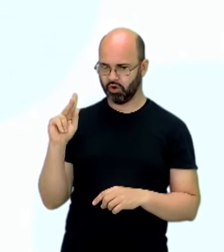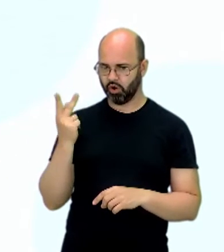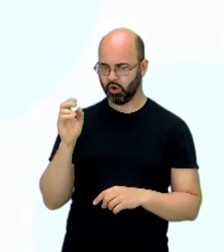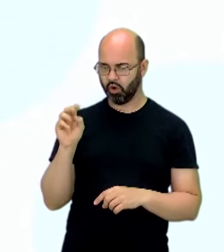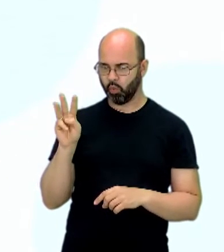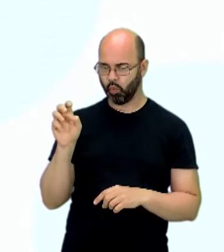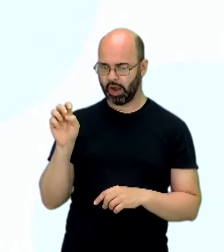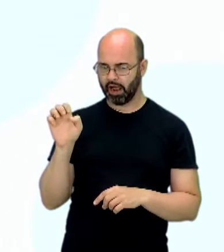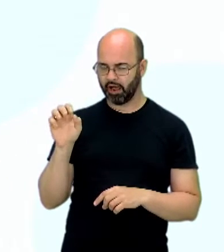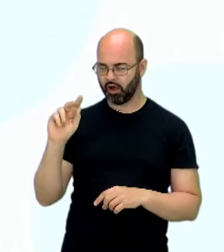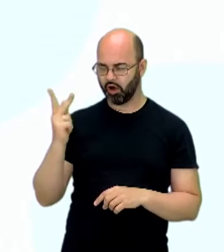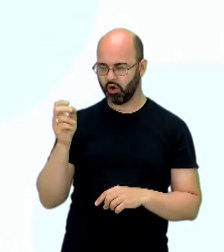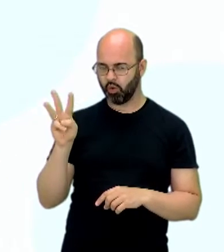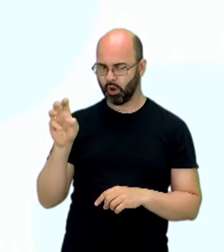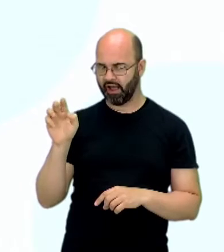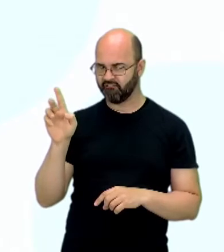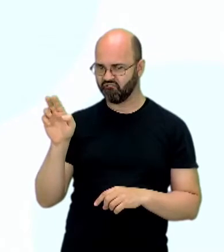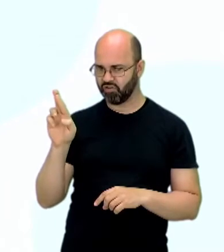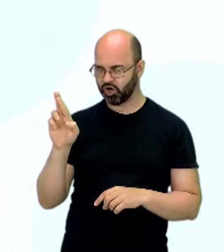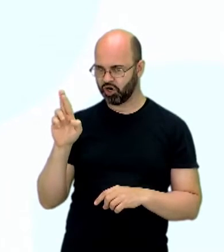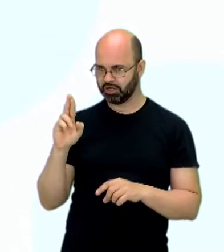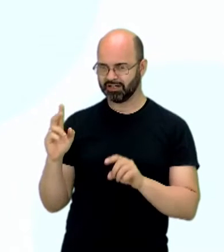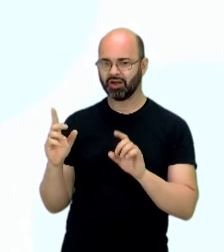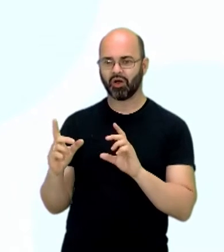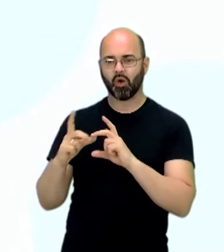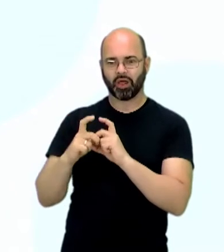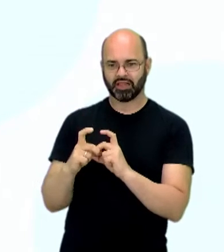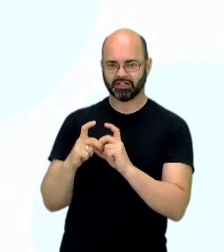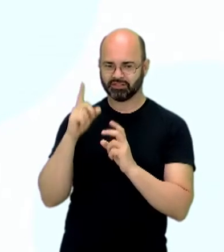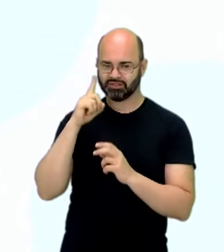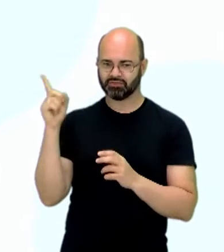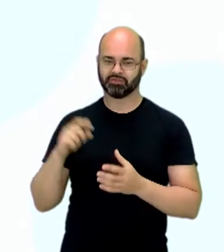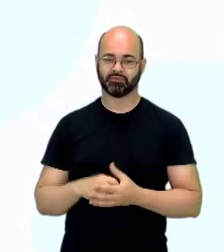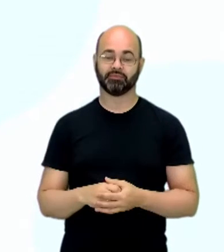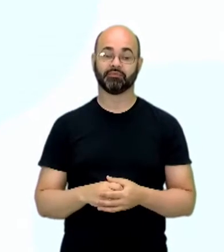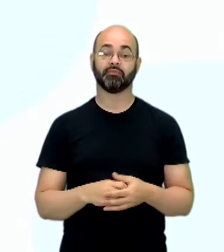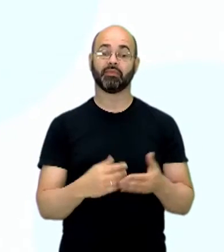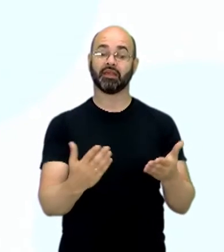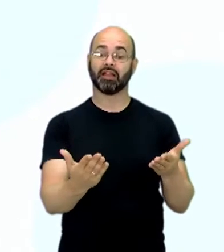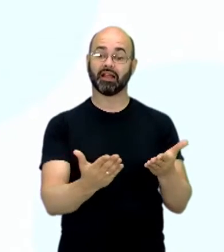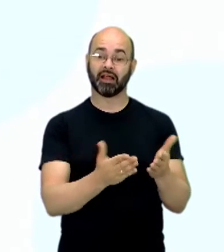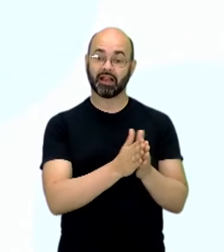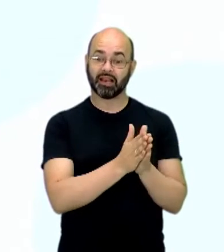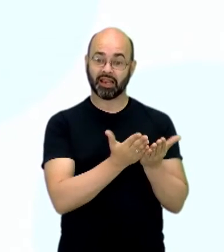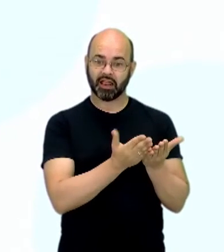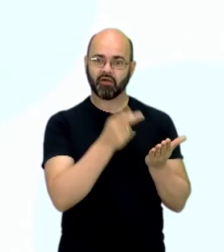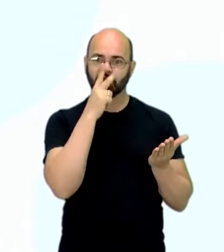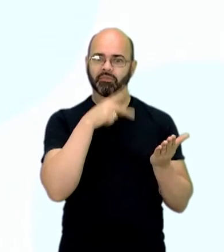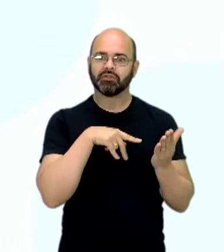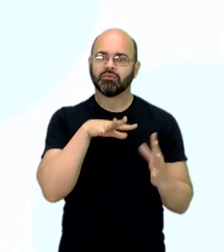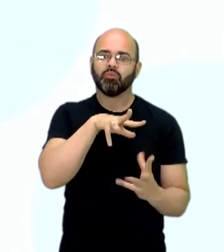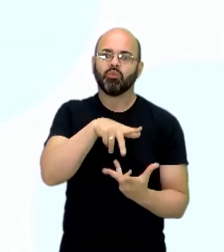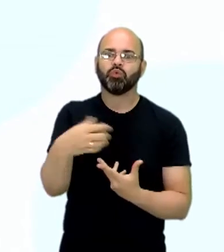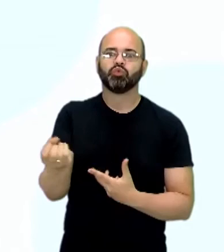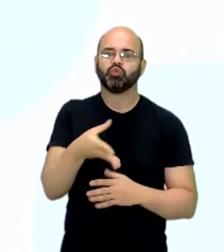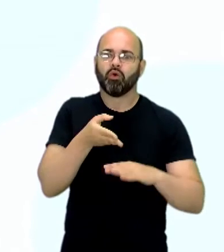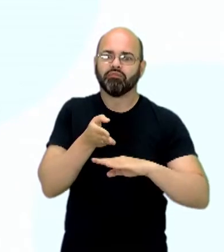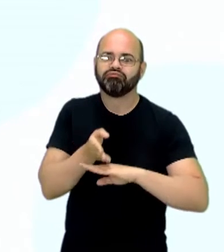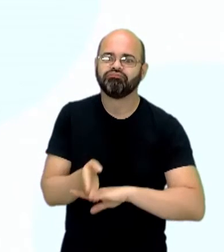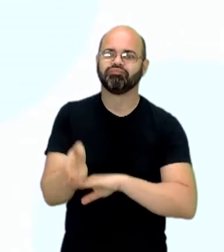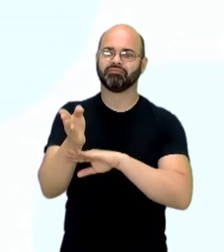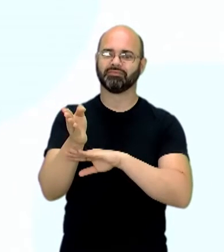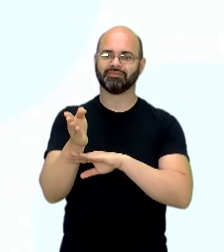um conectivo aqui bem legal. However, porém, books let you enter a new world